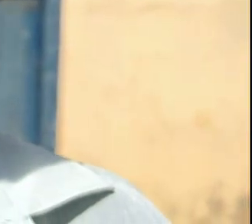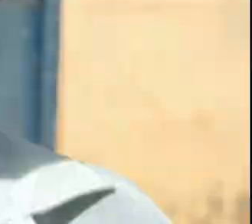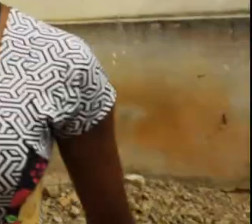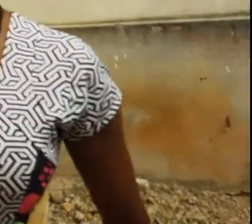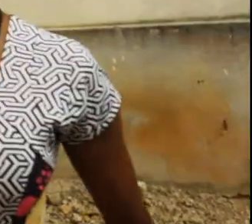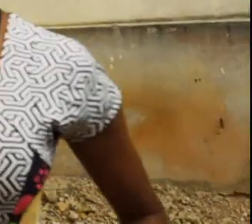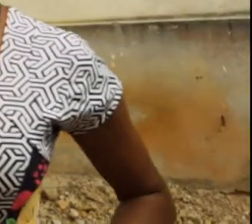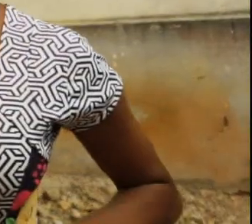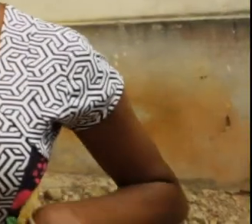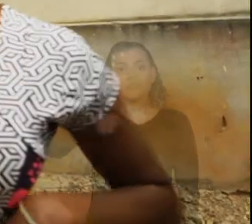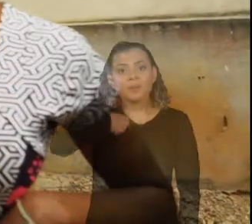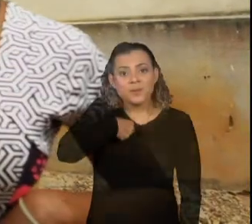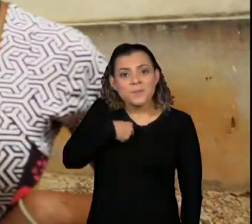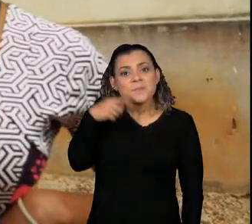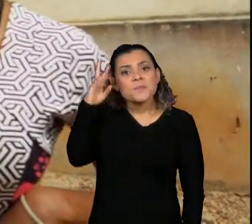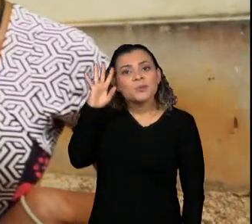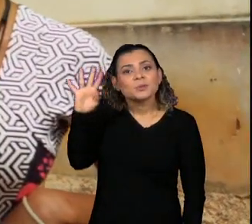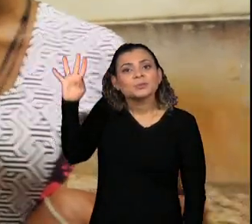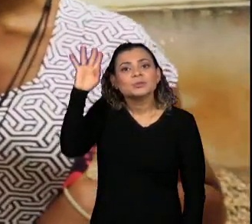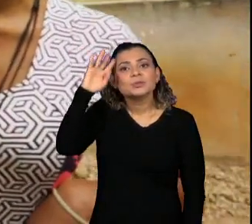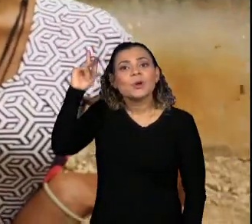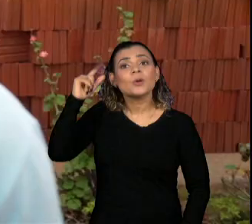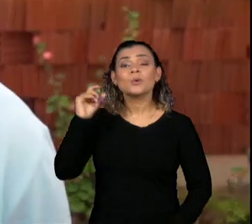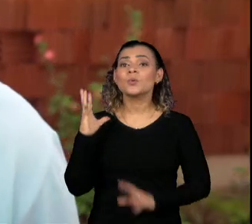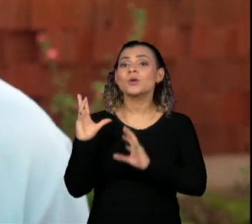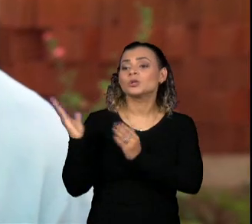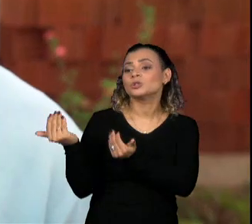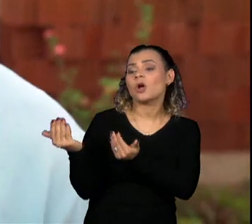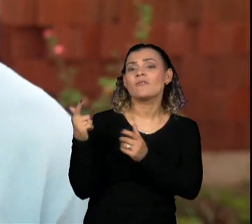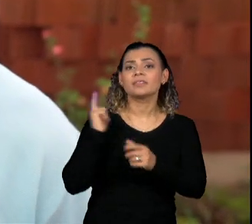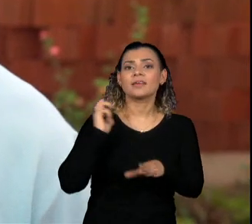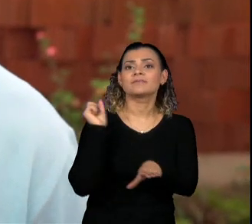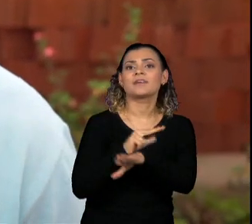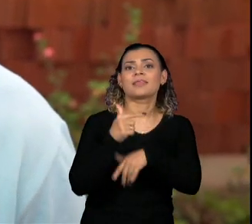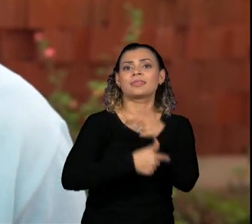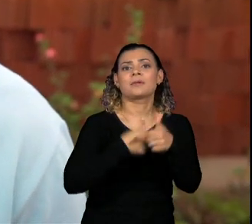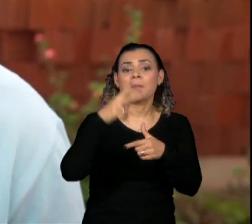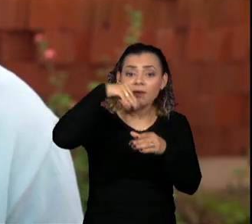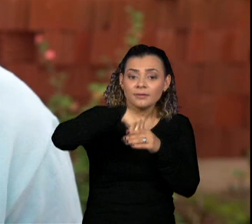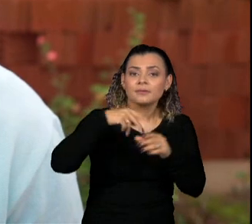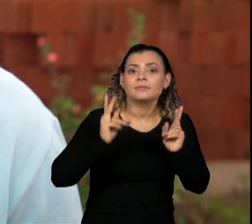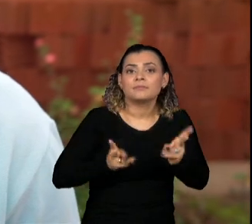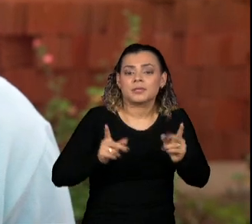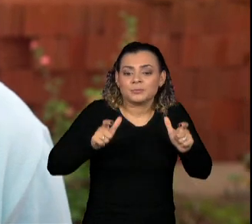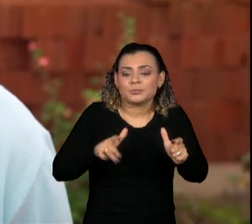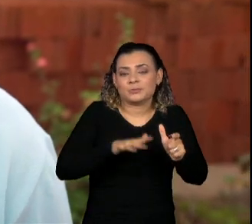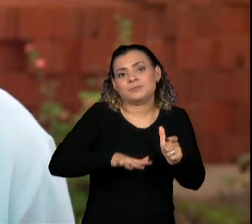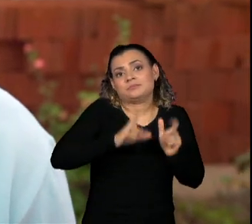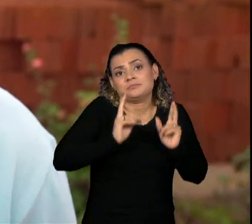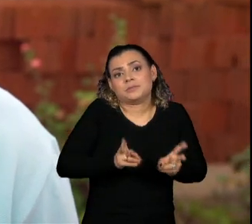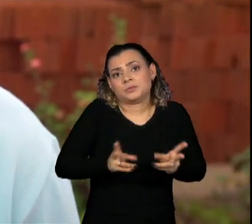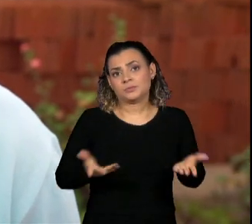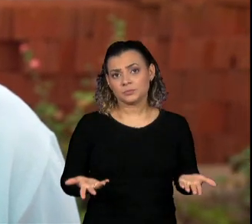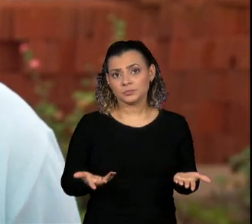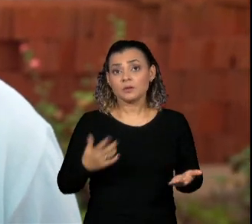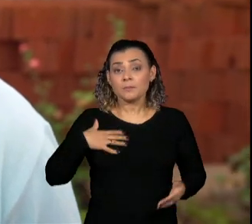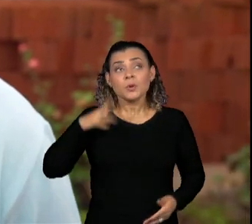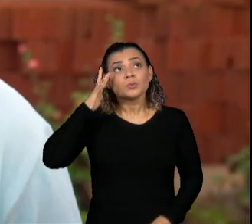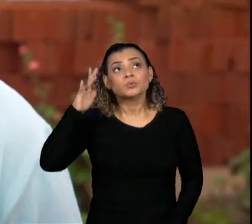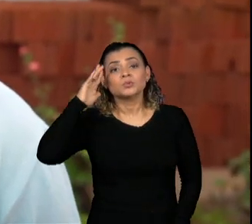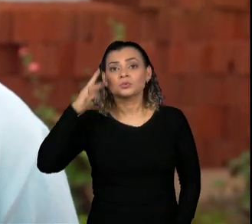Meu sonho é que todos os jovens tenham emprego aqui na comunidade. Meu sonho mais é colocar meus filhos